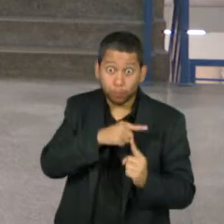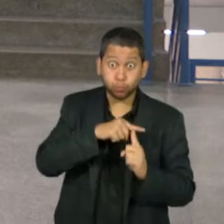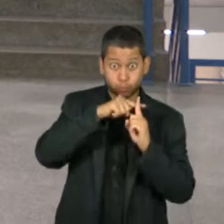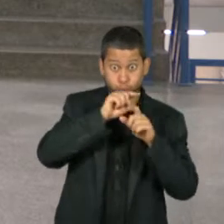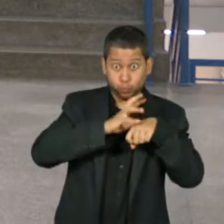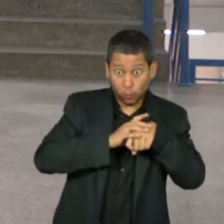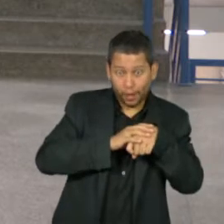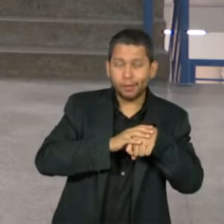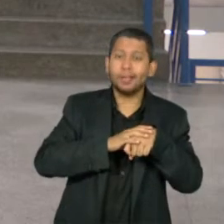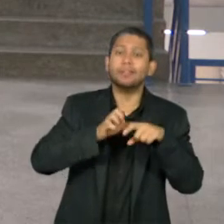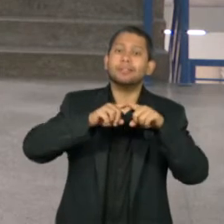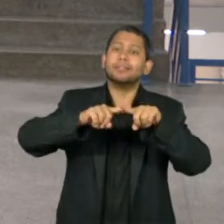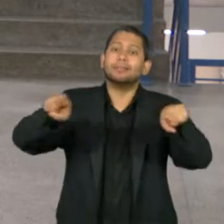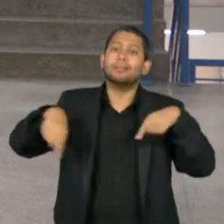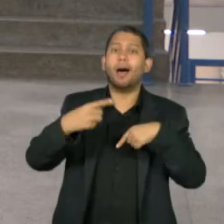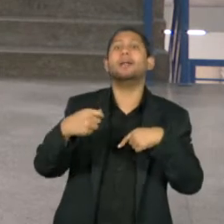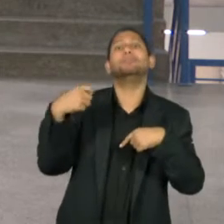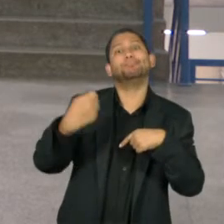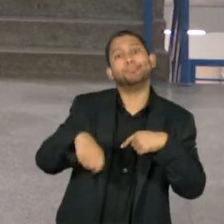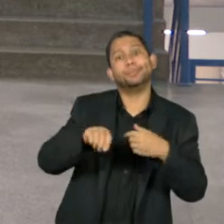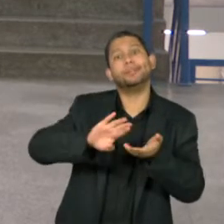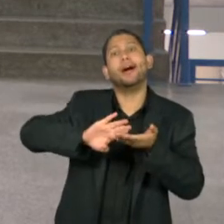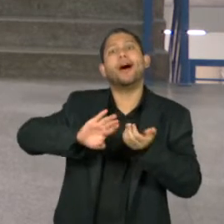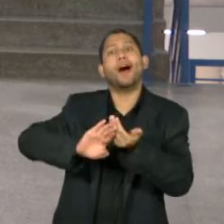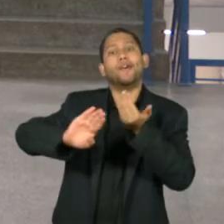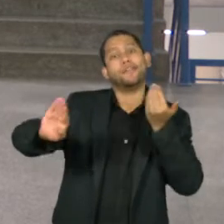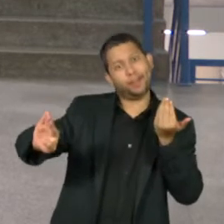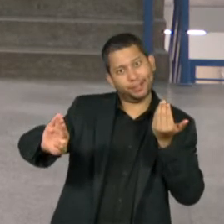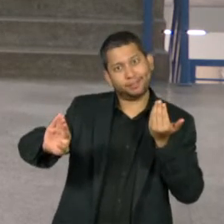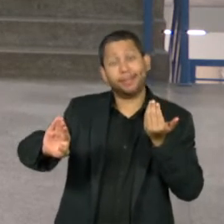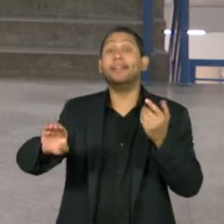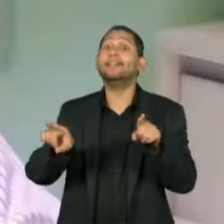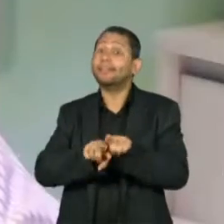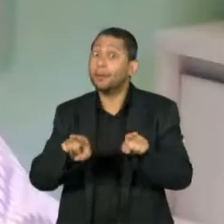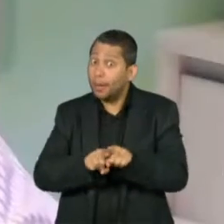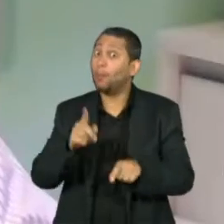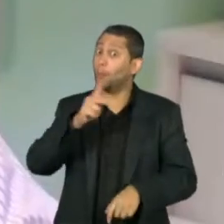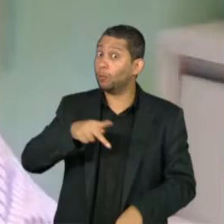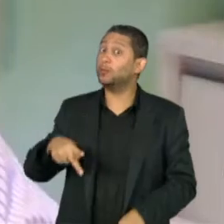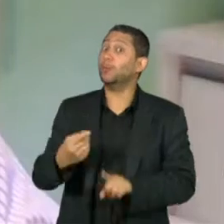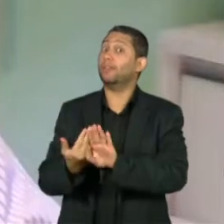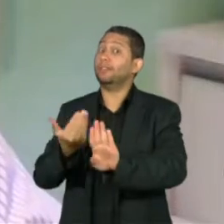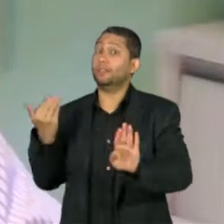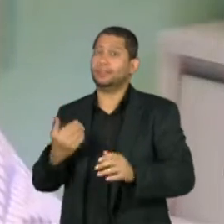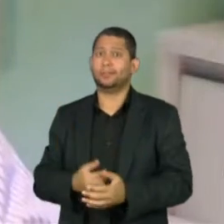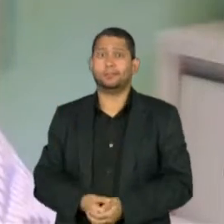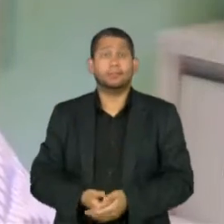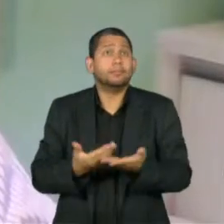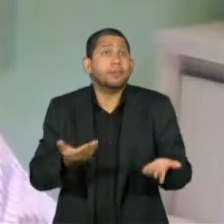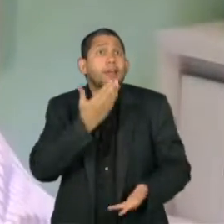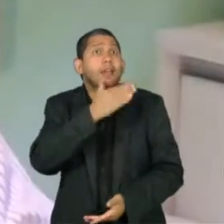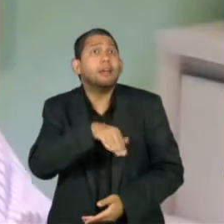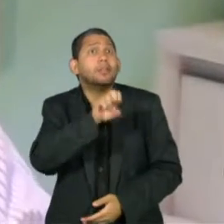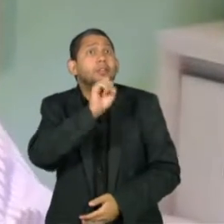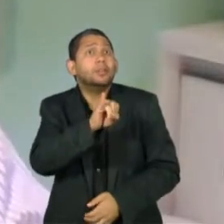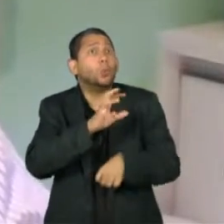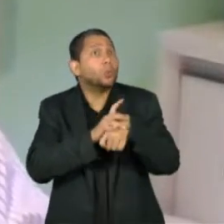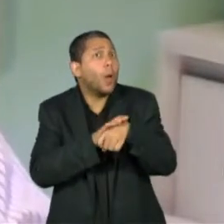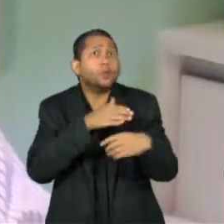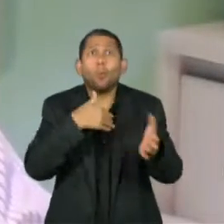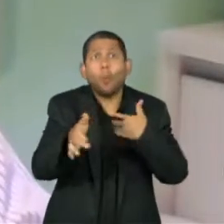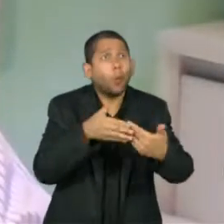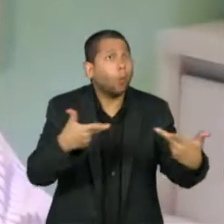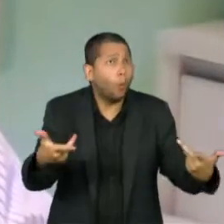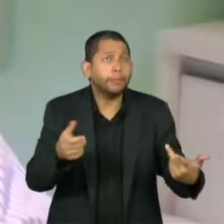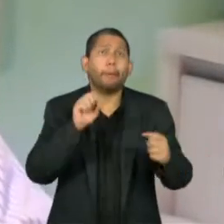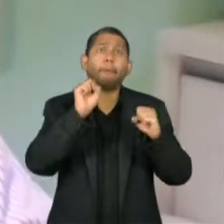positivo, toda a classe será afastada por 10 dias, inclusive o professor. A criança doente não deve ir para a escola porque transmite, independente